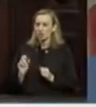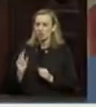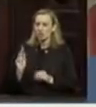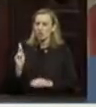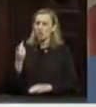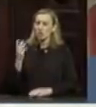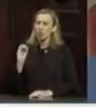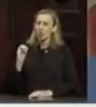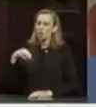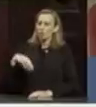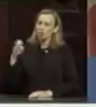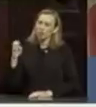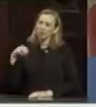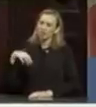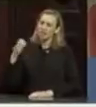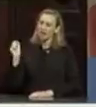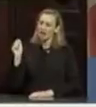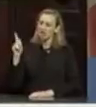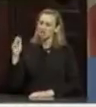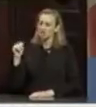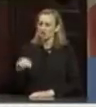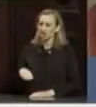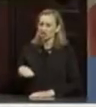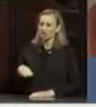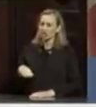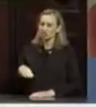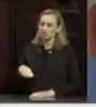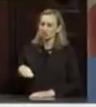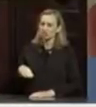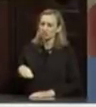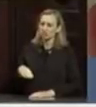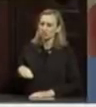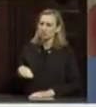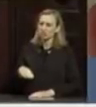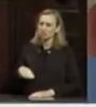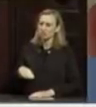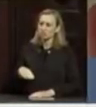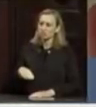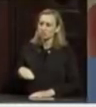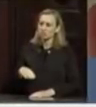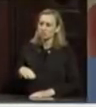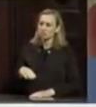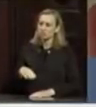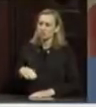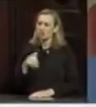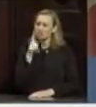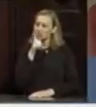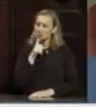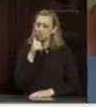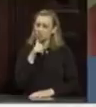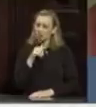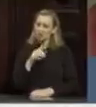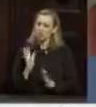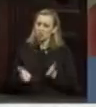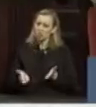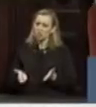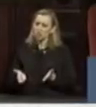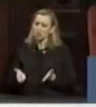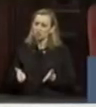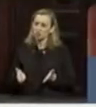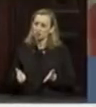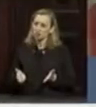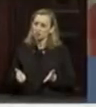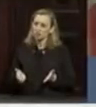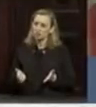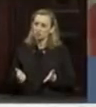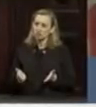que pode caber na podridão humana de qualquer pessoa que passa por aqui com gravata e capital e que pode se dar mal. A